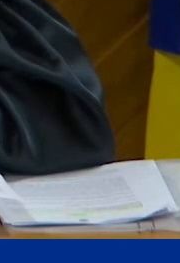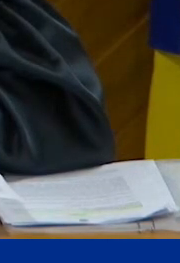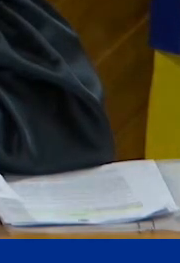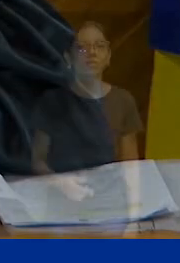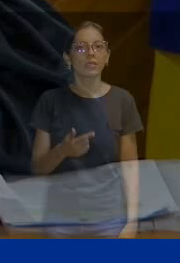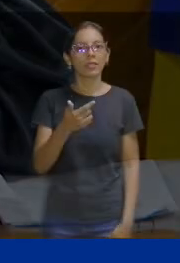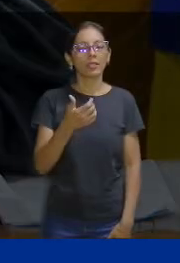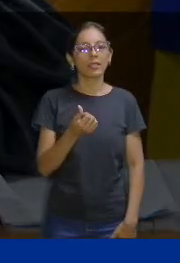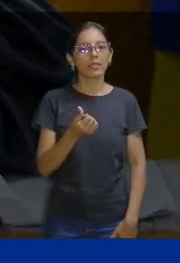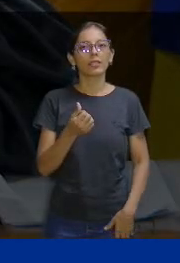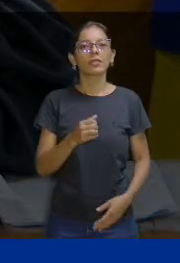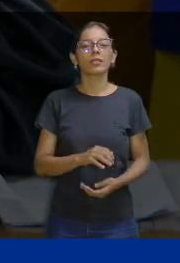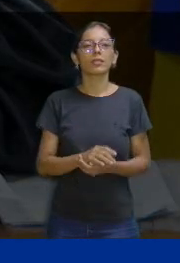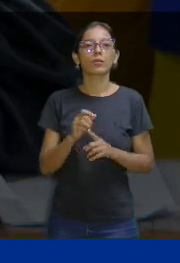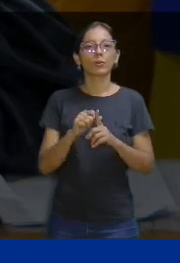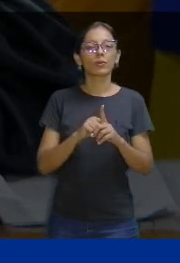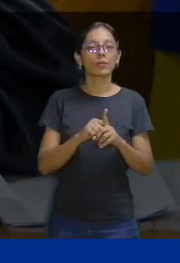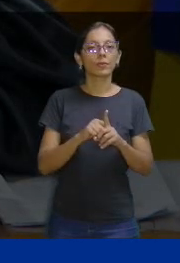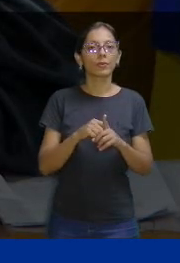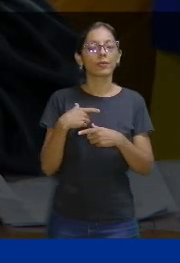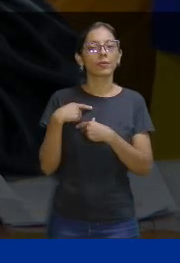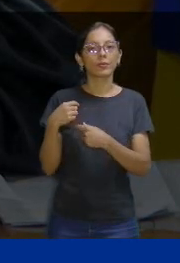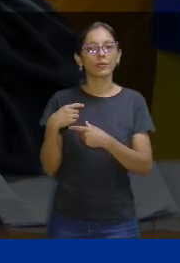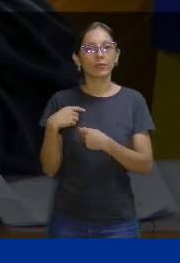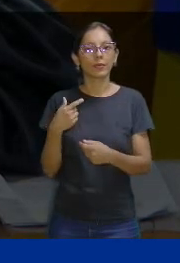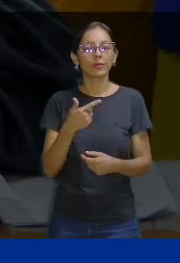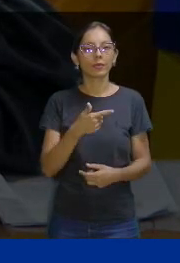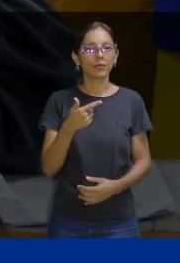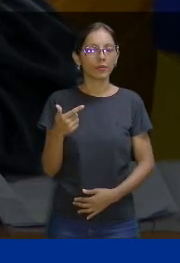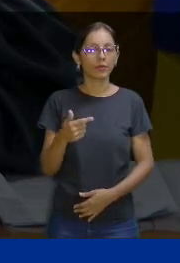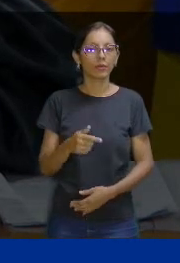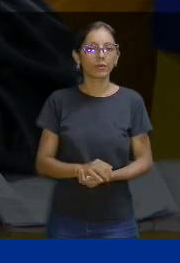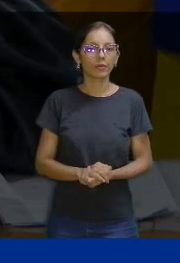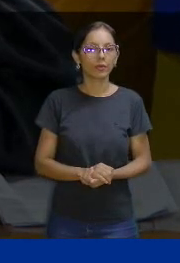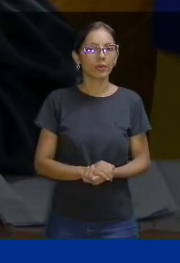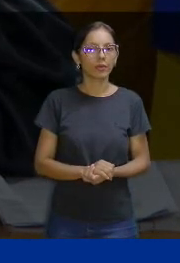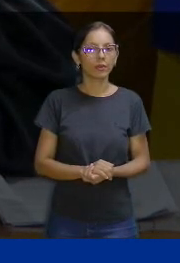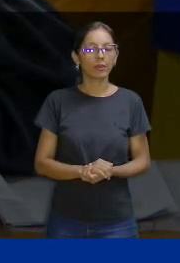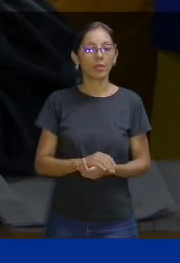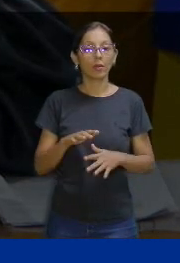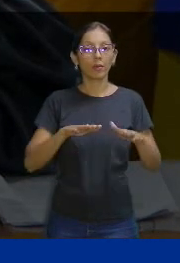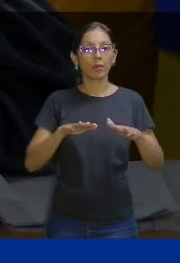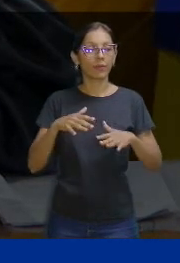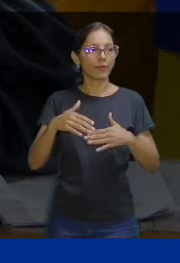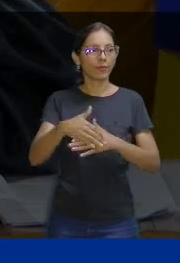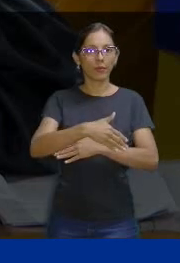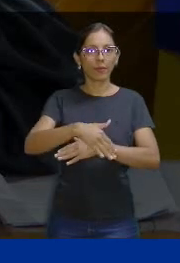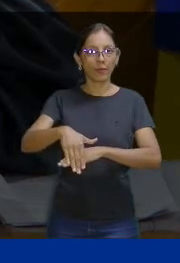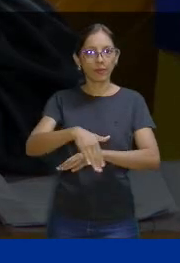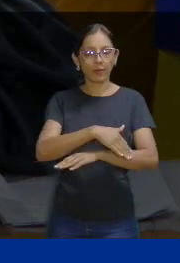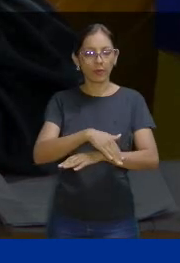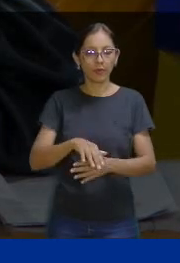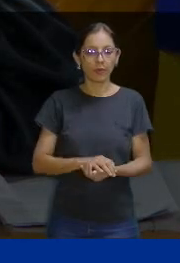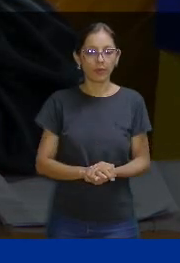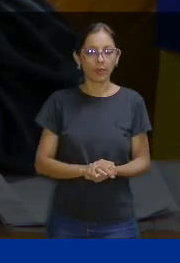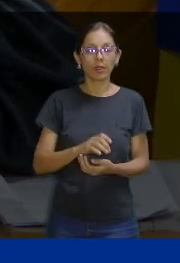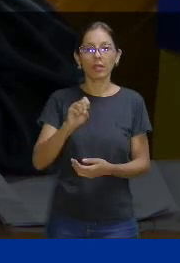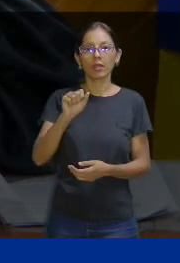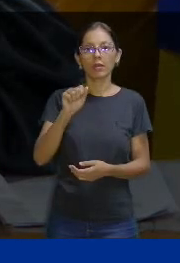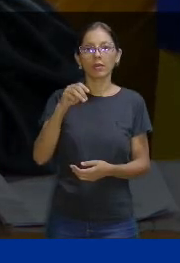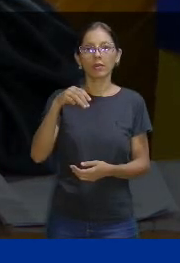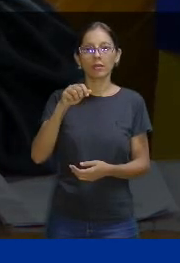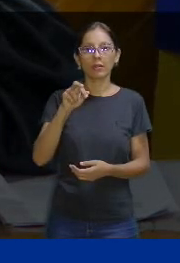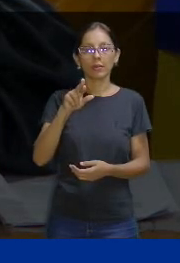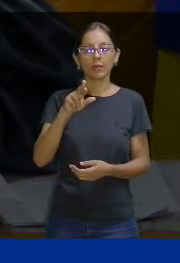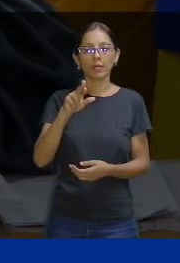26/8/2022, R$ 10.000, militância e mobilização de rua. Samara de Mata Ribe,